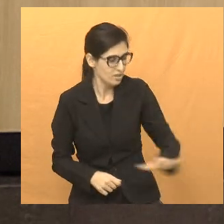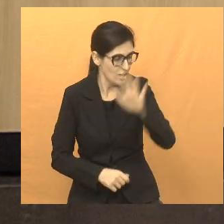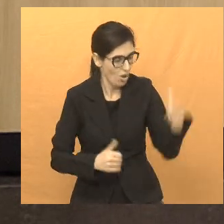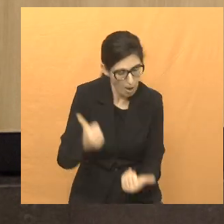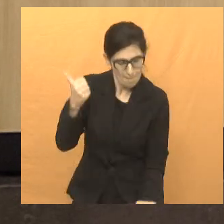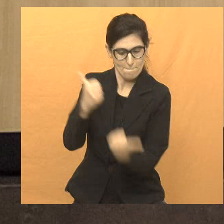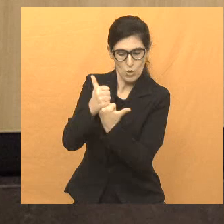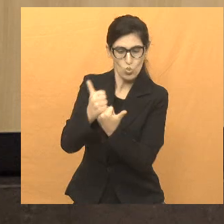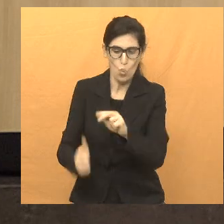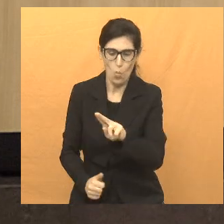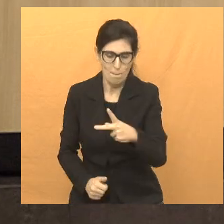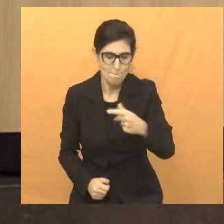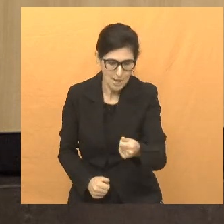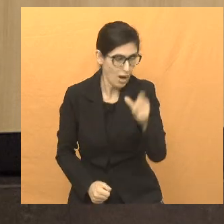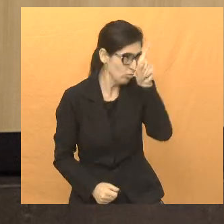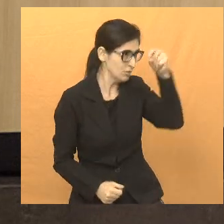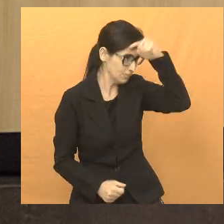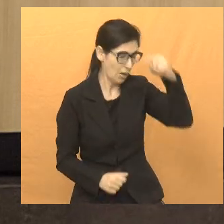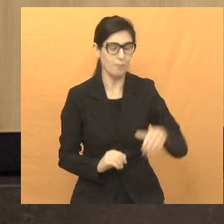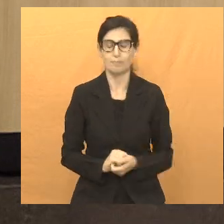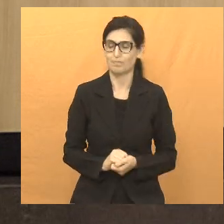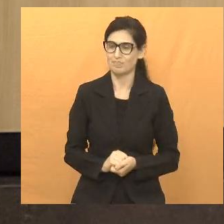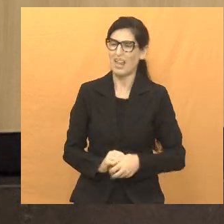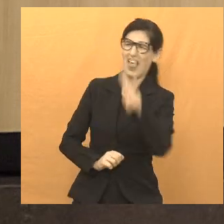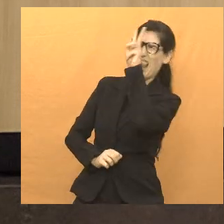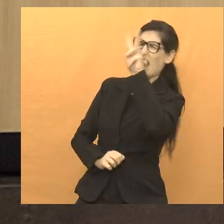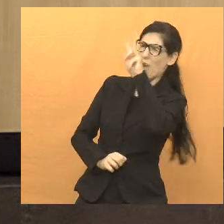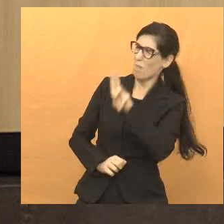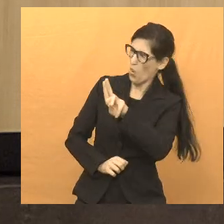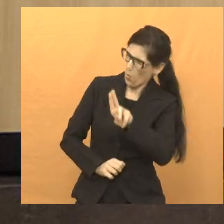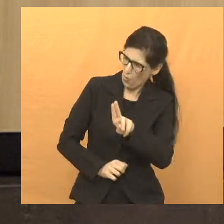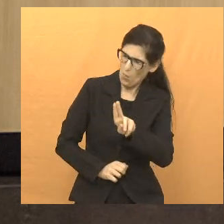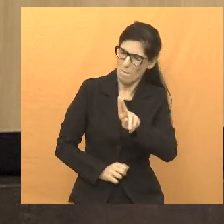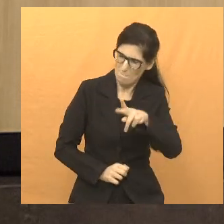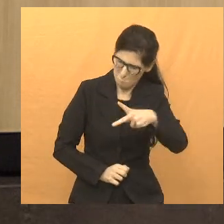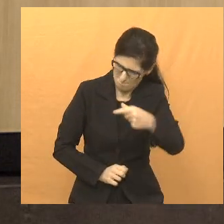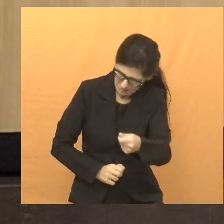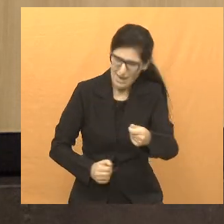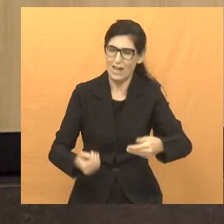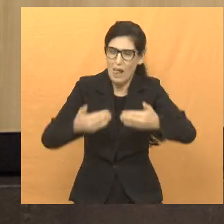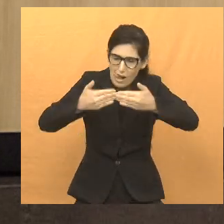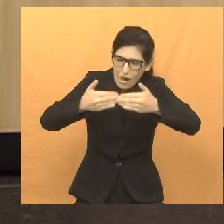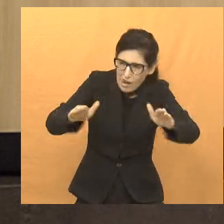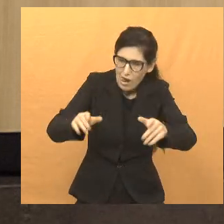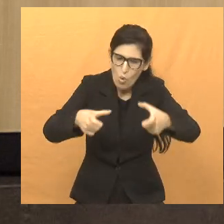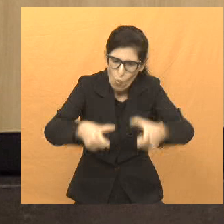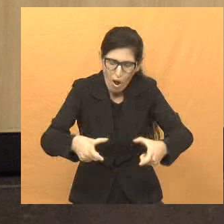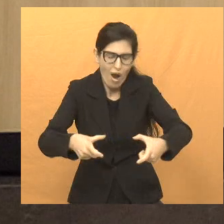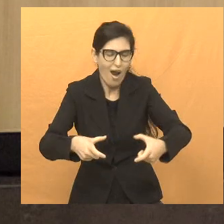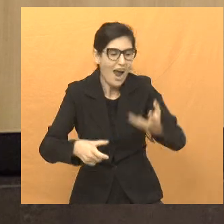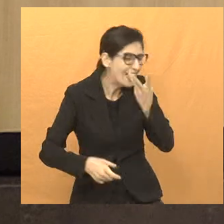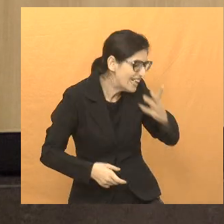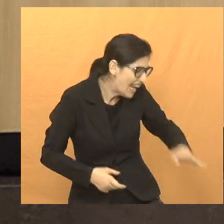O UPA, na realidade, ele foi... Você lembra que eu inaugurei primeiro a ala infantil com medo de não dar conta da ala infantil e adulto